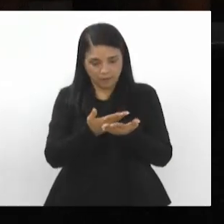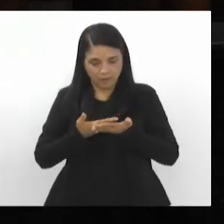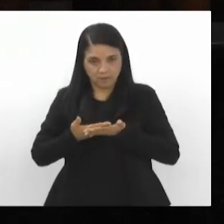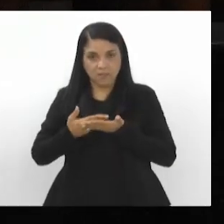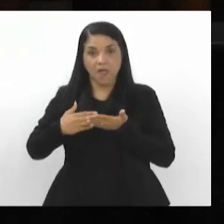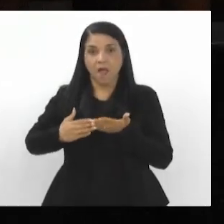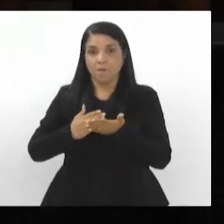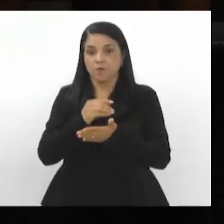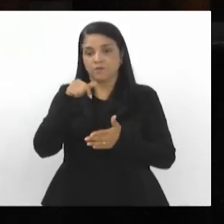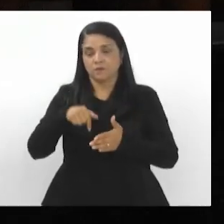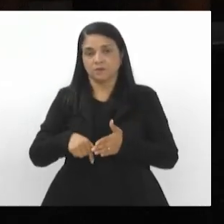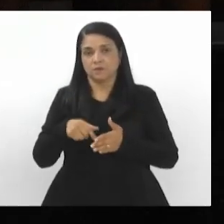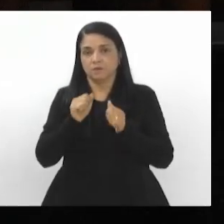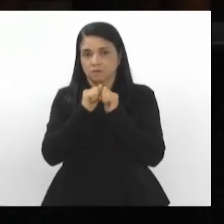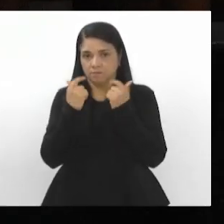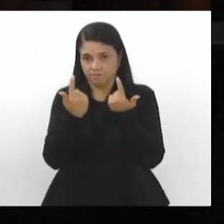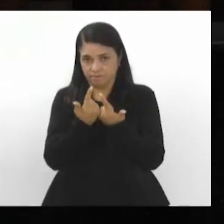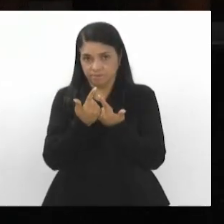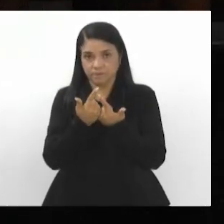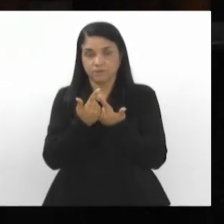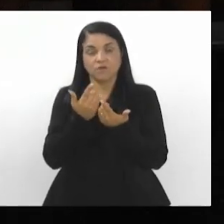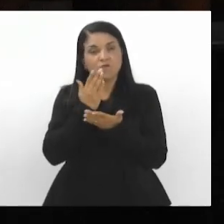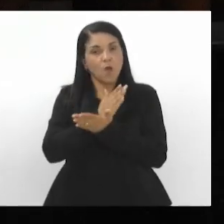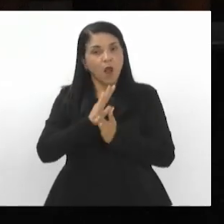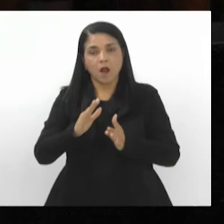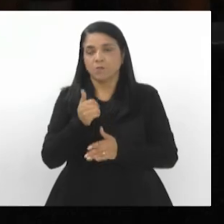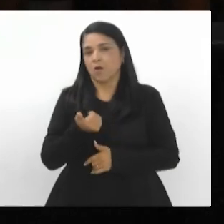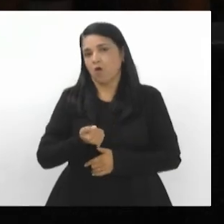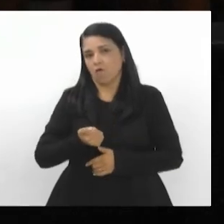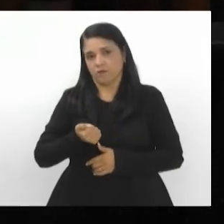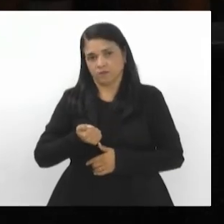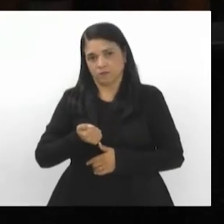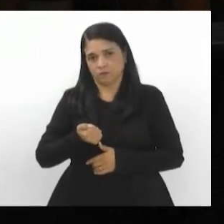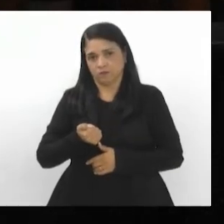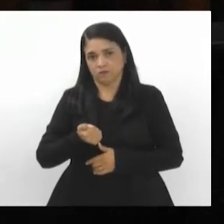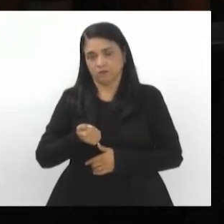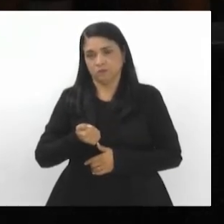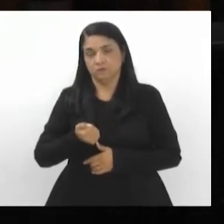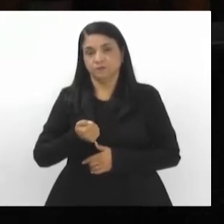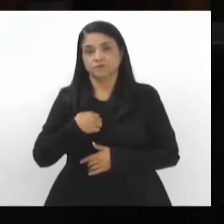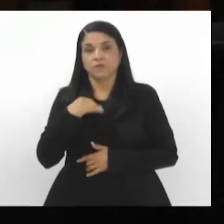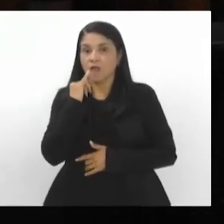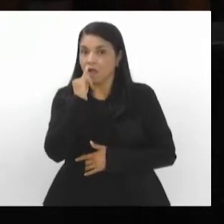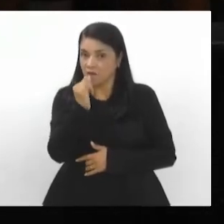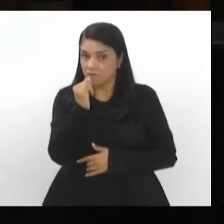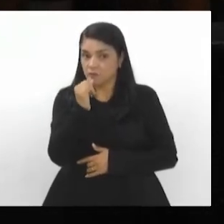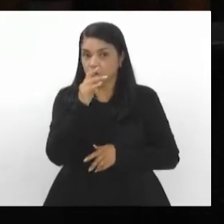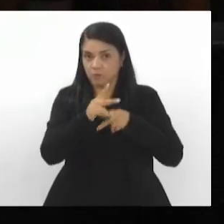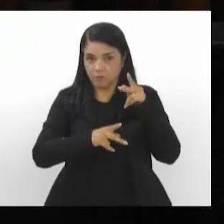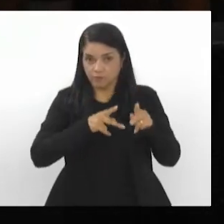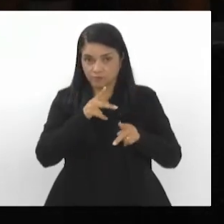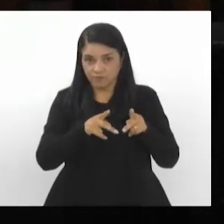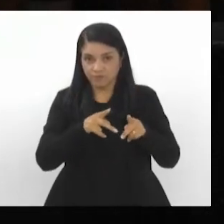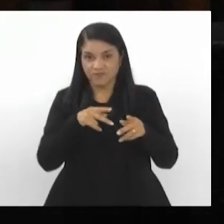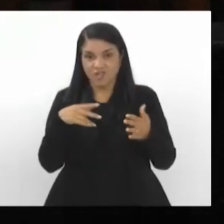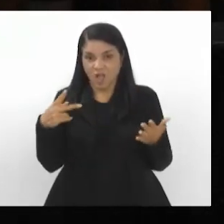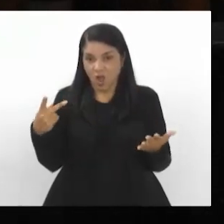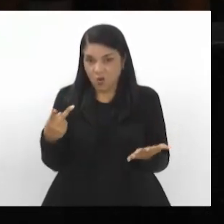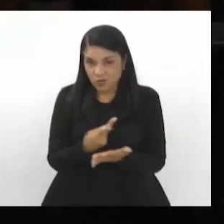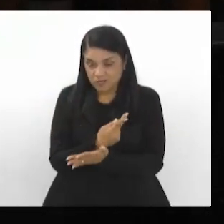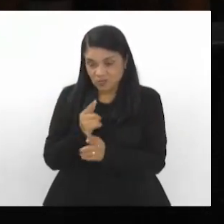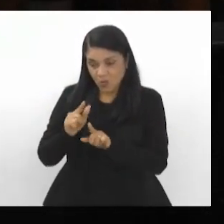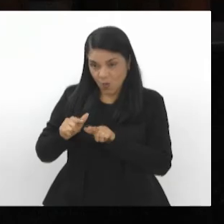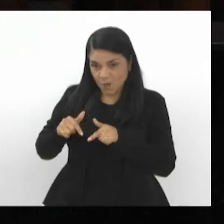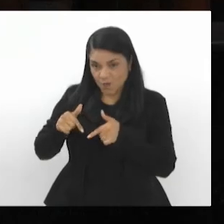gente aqui na Assembleia Legislativa, que nós vamos acabar de vez com essa covardia. E aí fica um alerta à população, se acontece